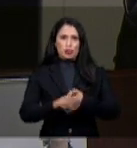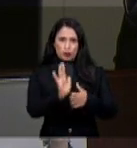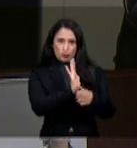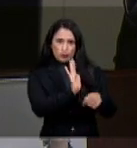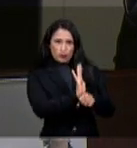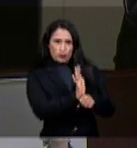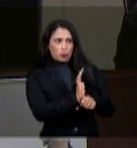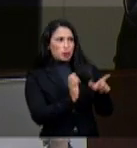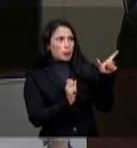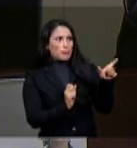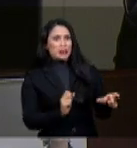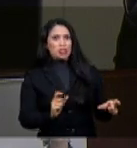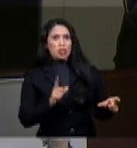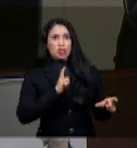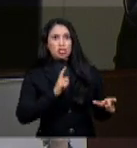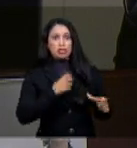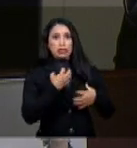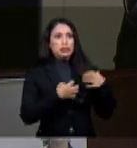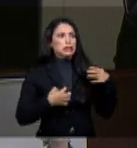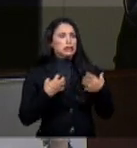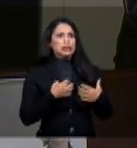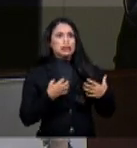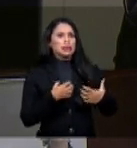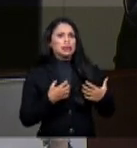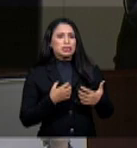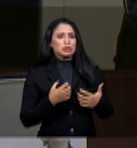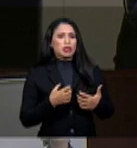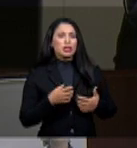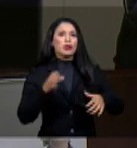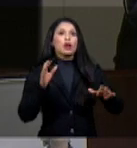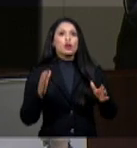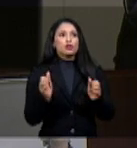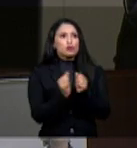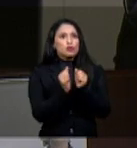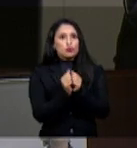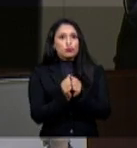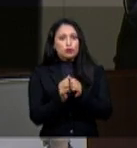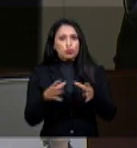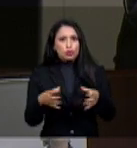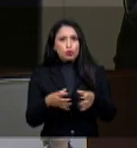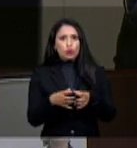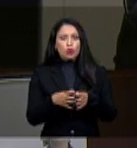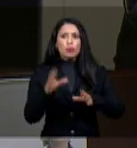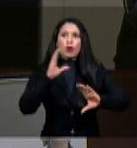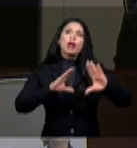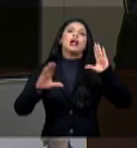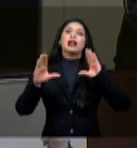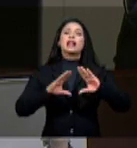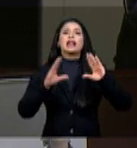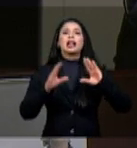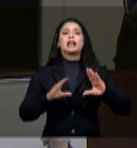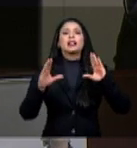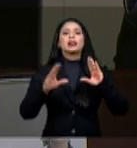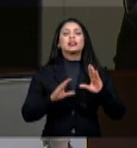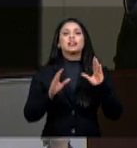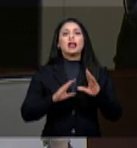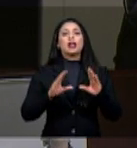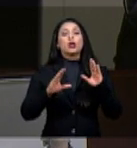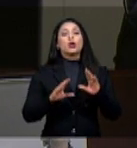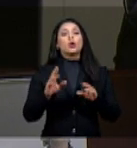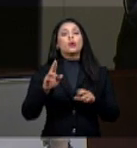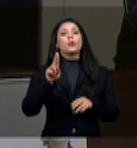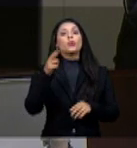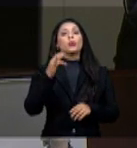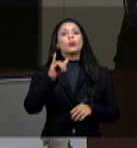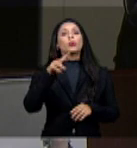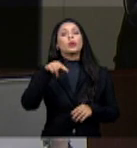personagens, num ato de desespero e companheirismo, cantam o hino nacional, é acompanhada pela plateia que canta junto como um grito de guerra e